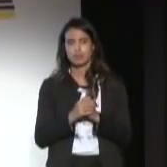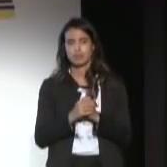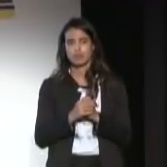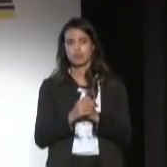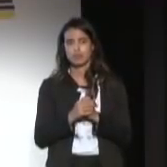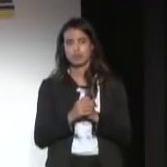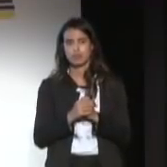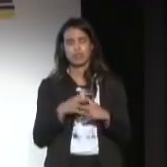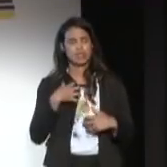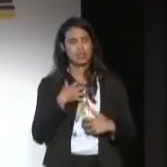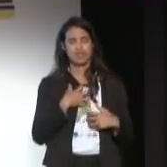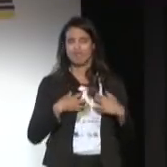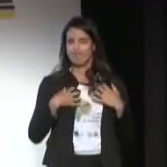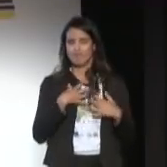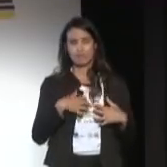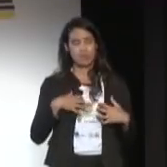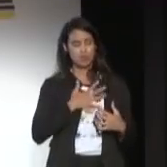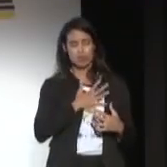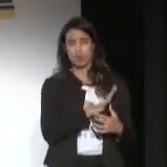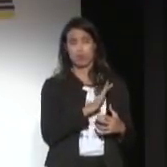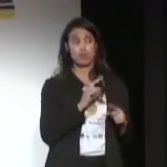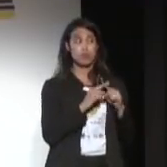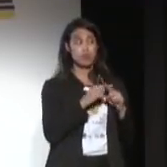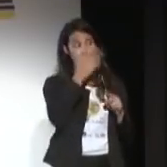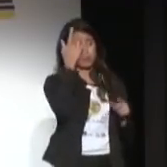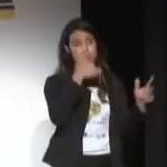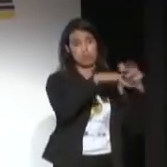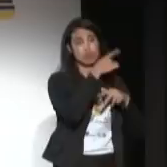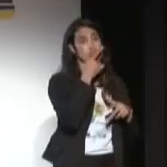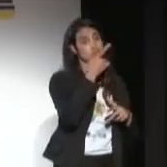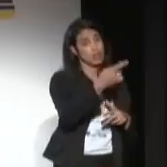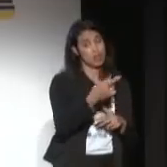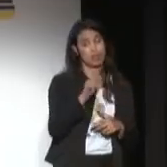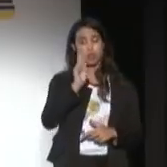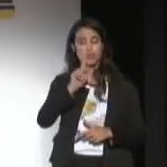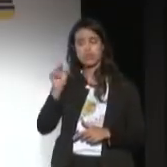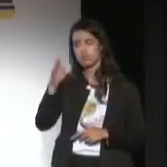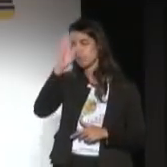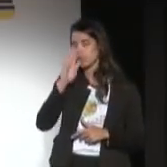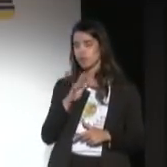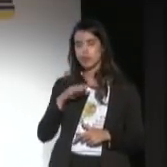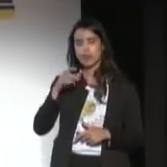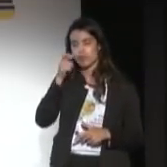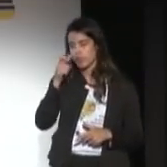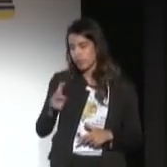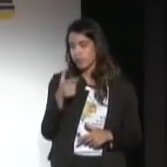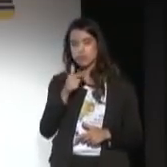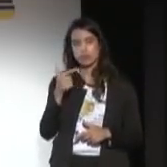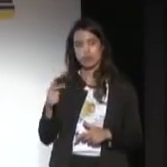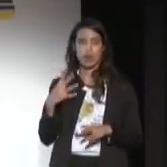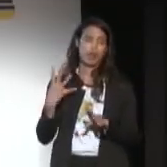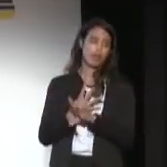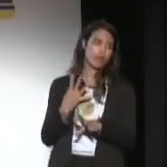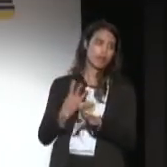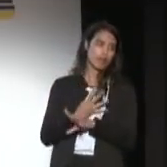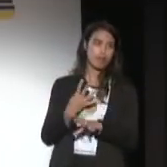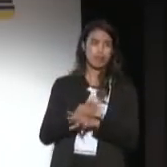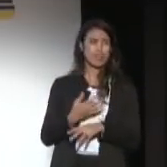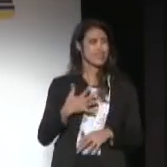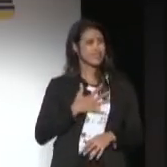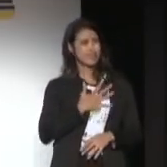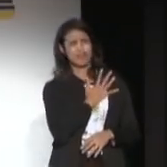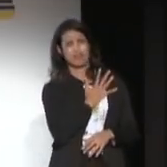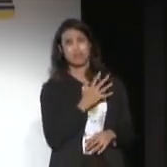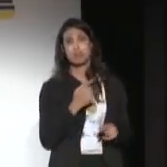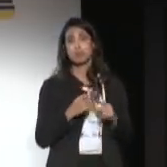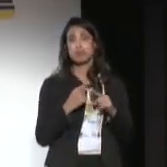E aí me incomoda bastante ouvir as pessoas falarem que professor brasileiro é desinteressado, que professor brasileiro é resistente. Isso me incomoda